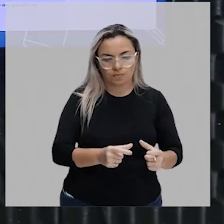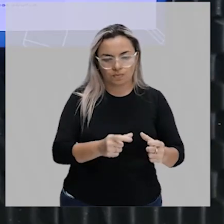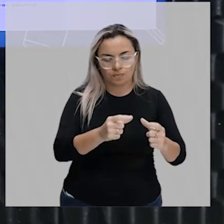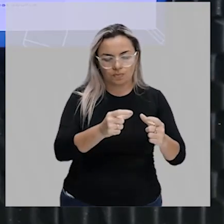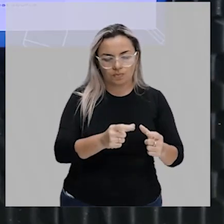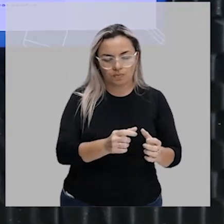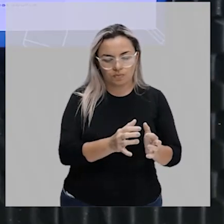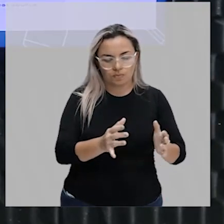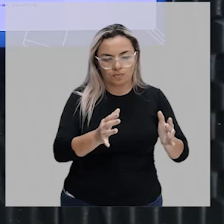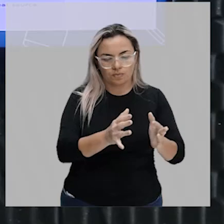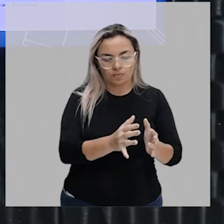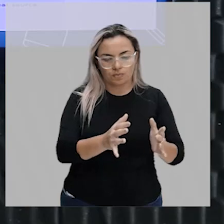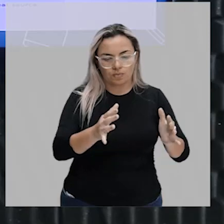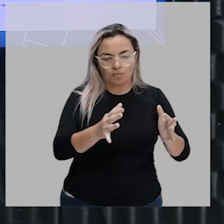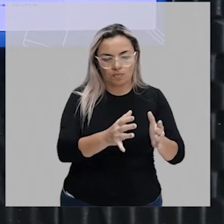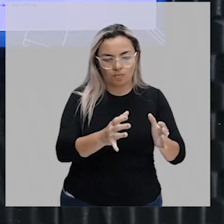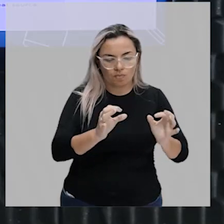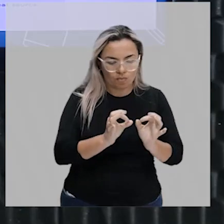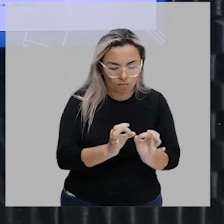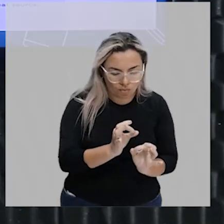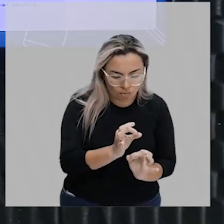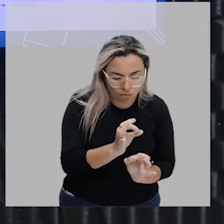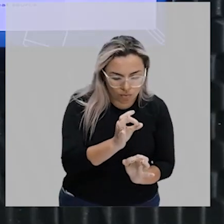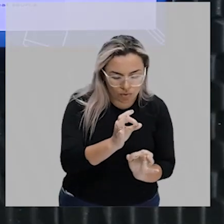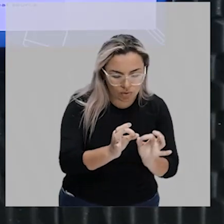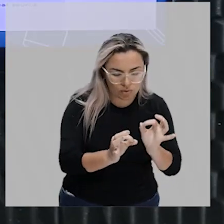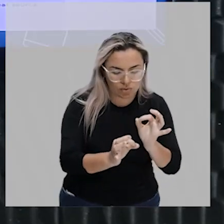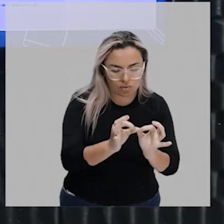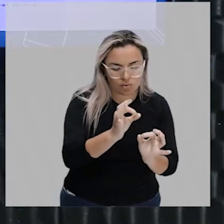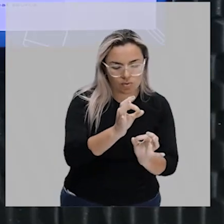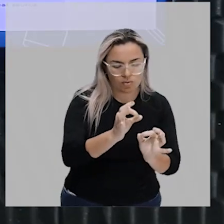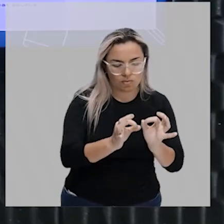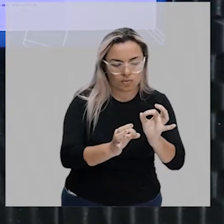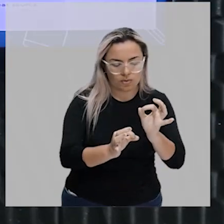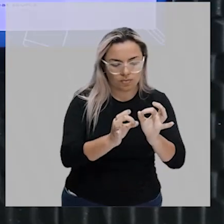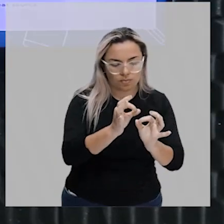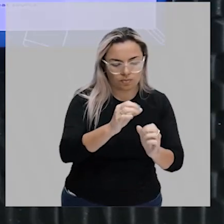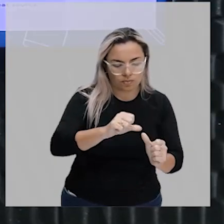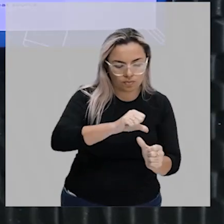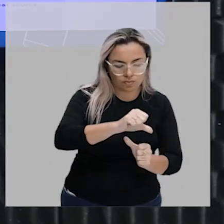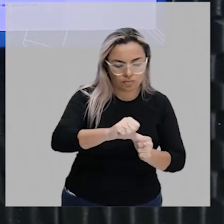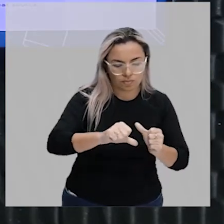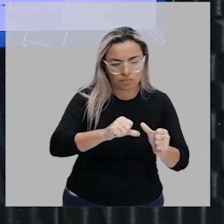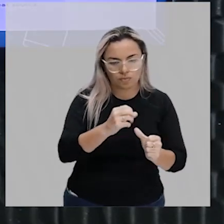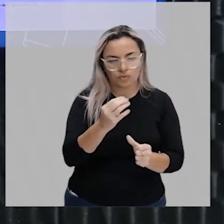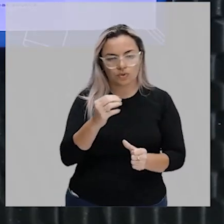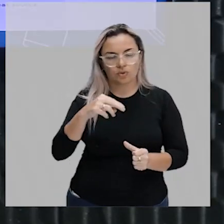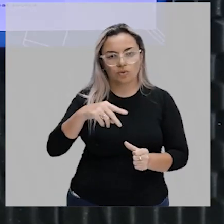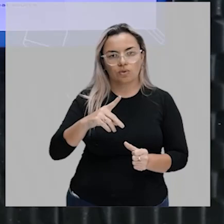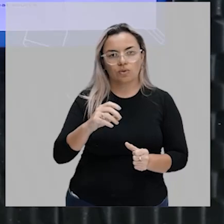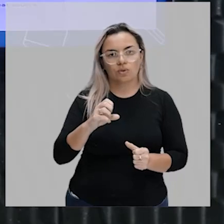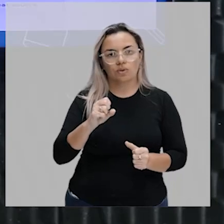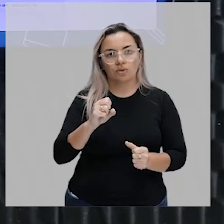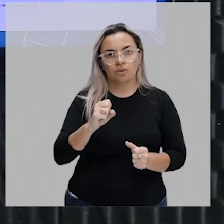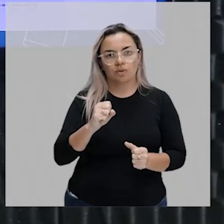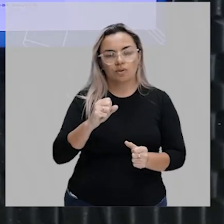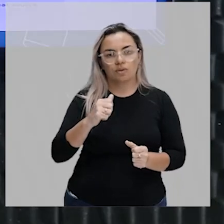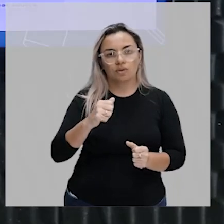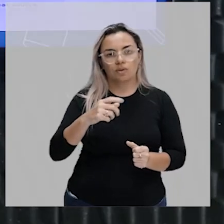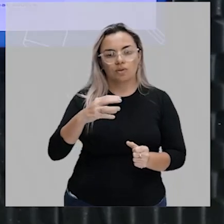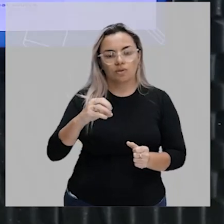vai criar bolinhas, né? Gotículas. Ela vai sofrer condensação. Aqui nós temos